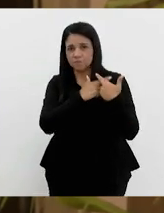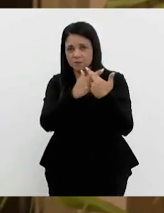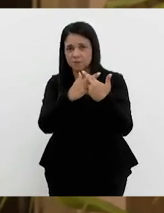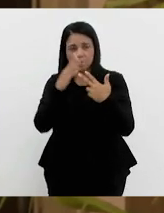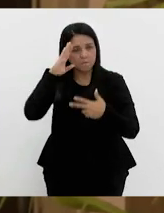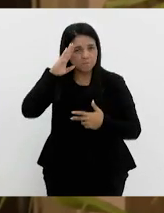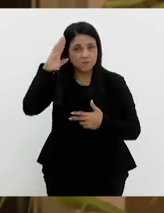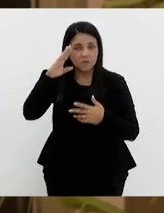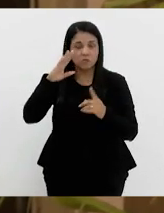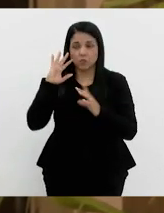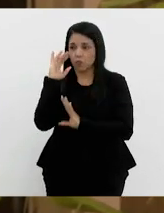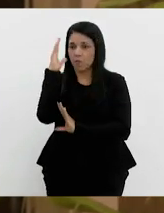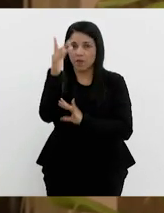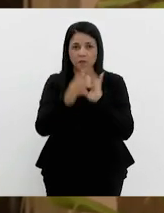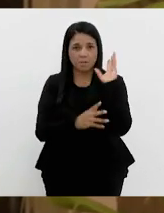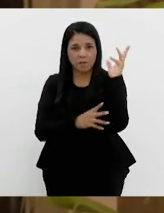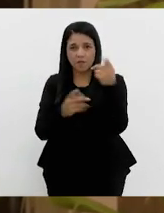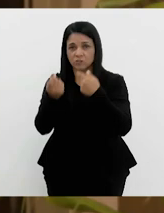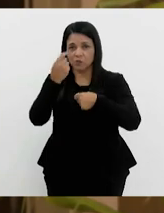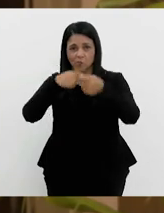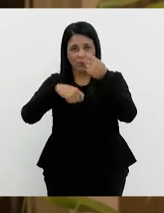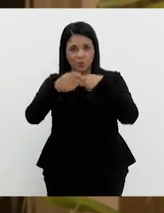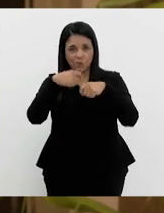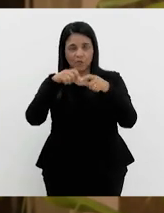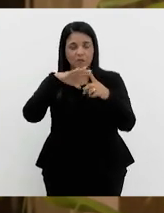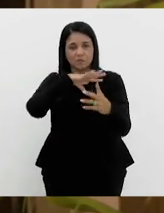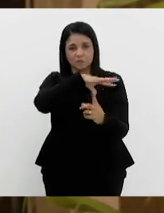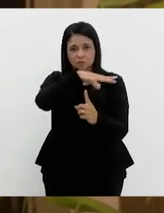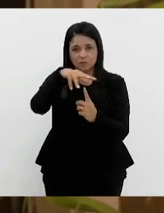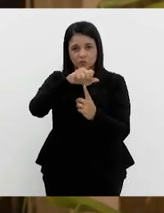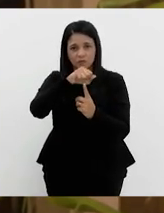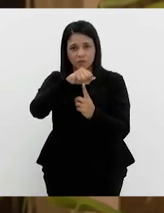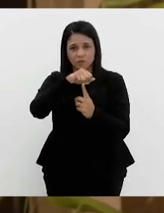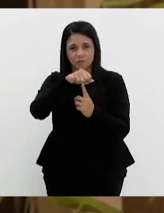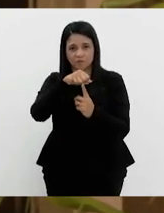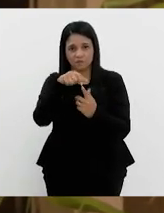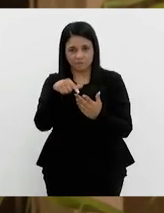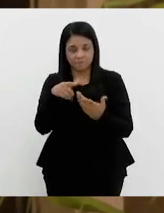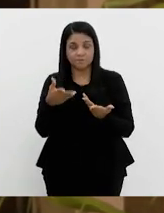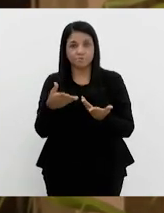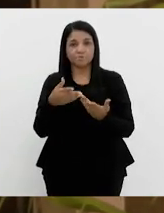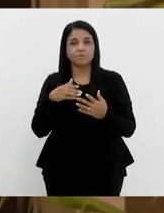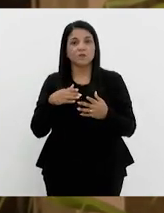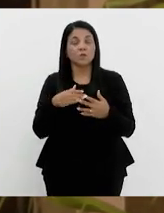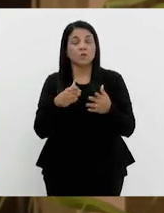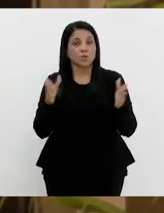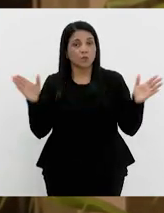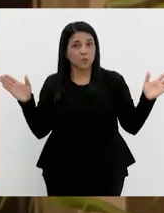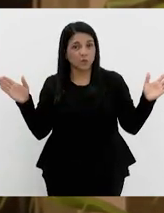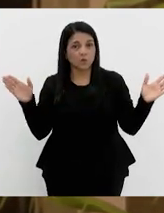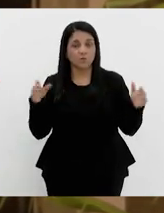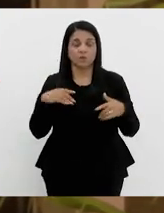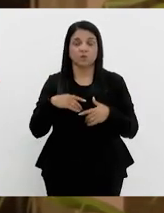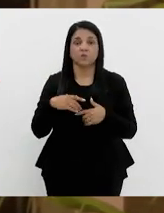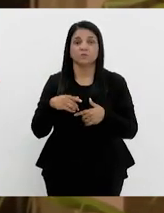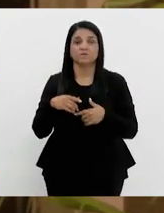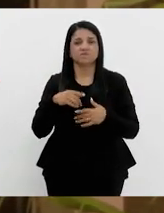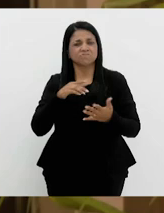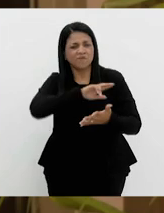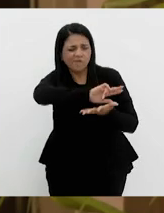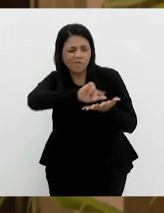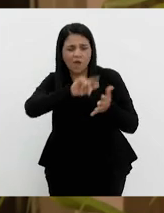meio ambiente à economia e a sustentabilidade ao apoiar o Cristo Redentor e seus diversos projetos